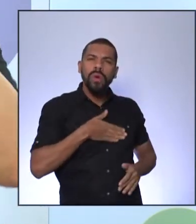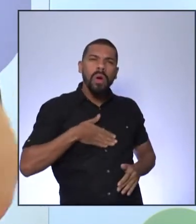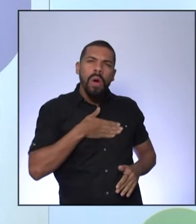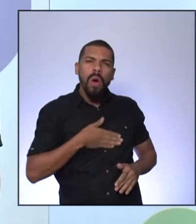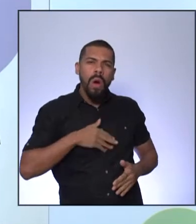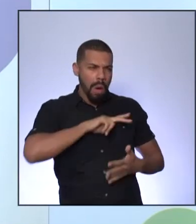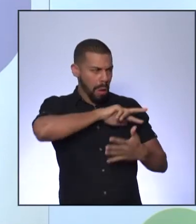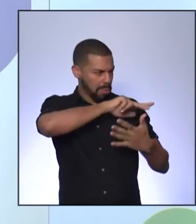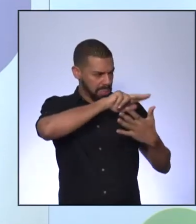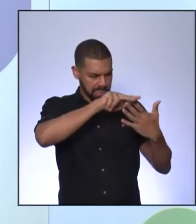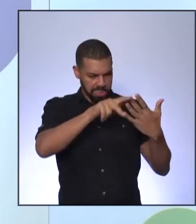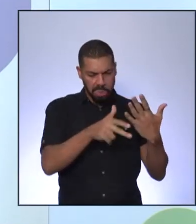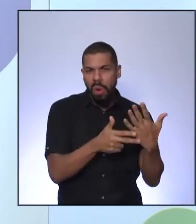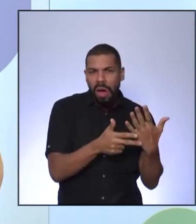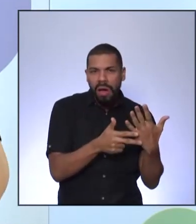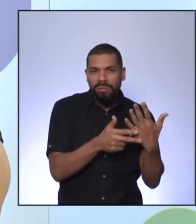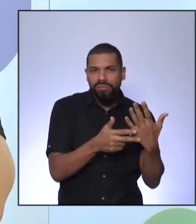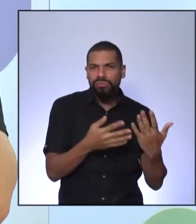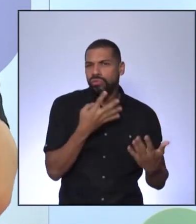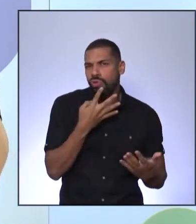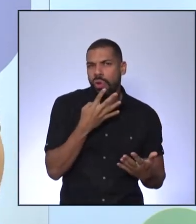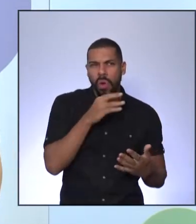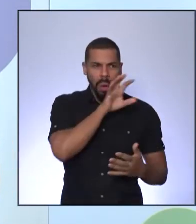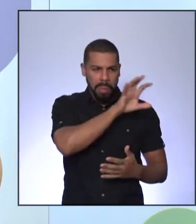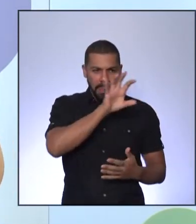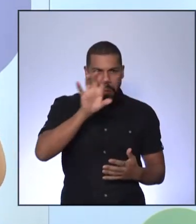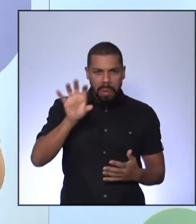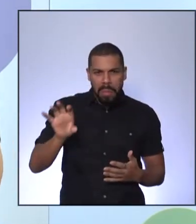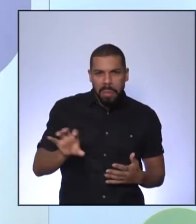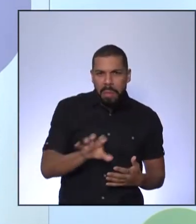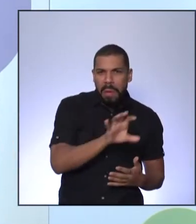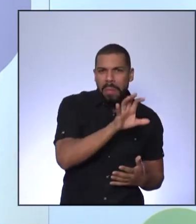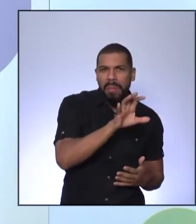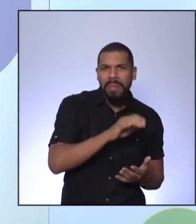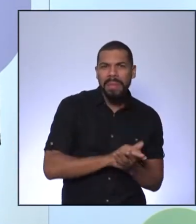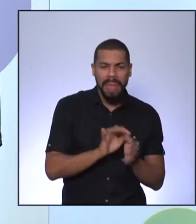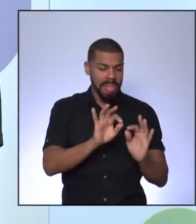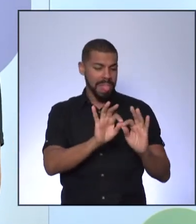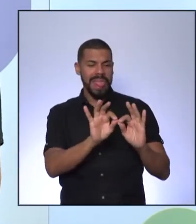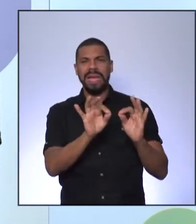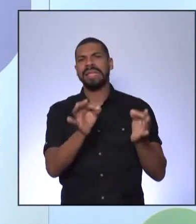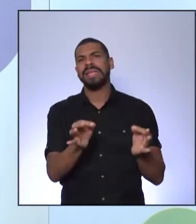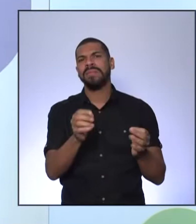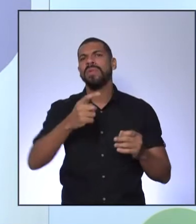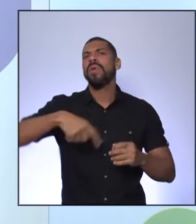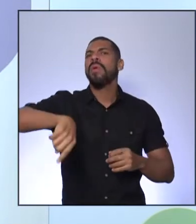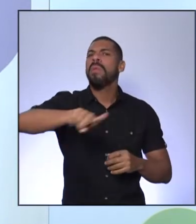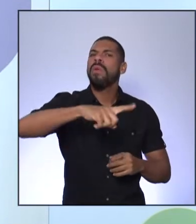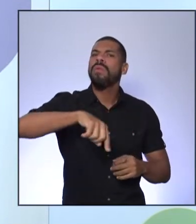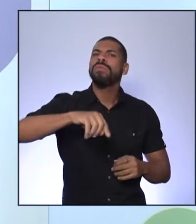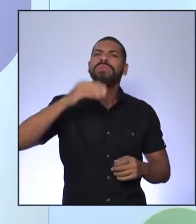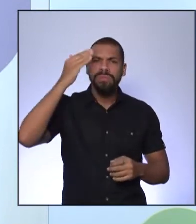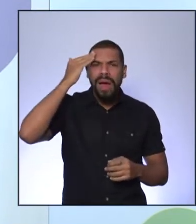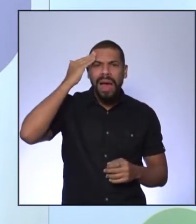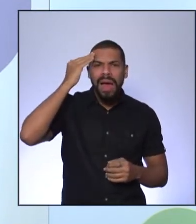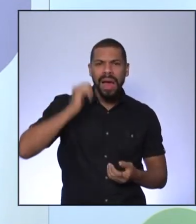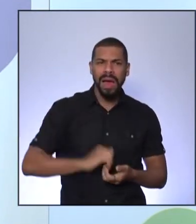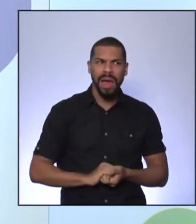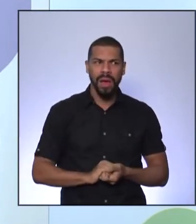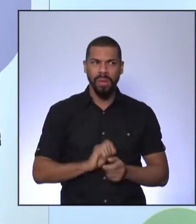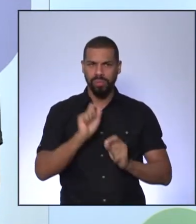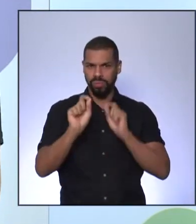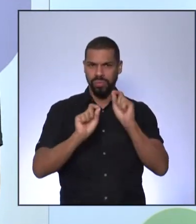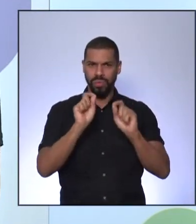dos diversos conhecimentos. Então, essa atividade, bem simples, é para vocês conseguirem começar a perceber